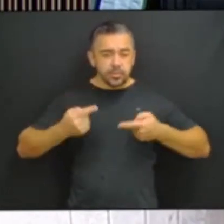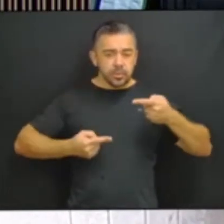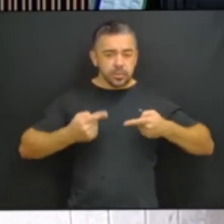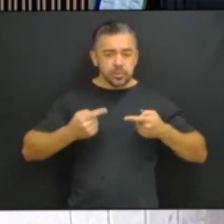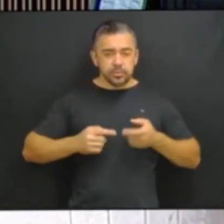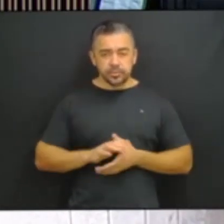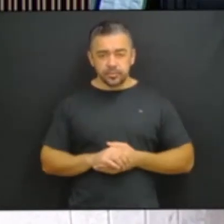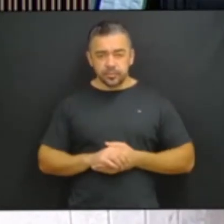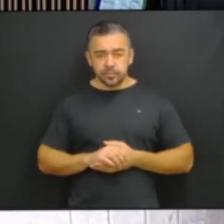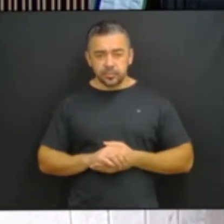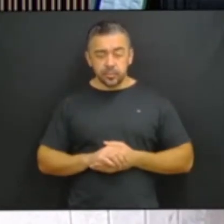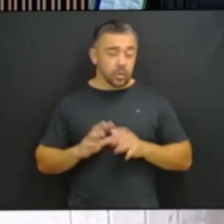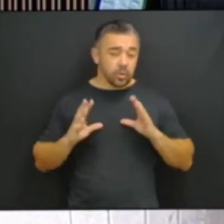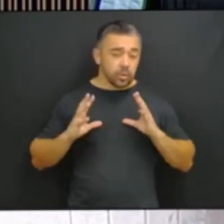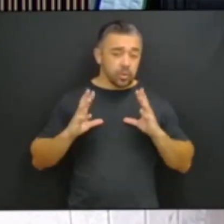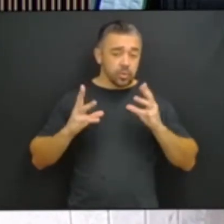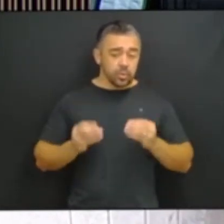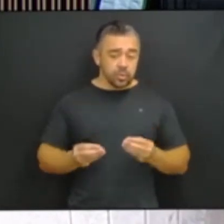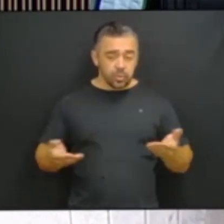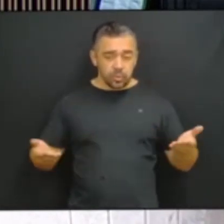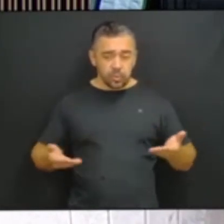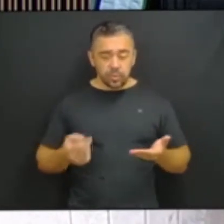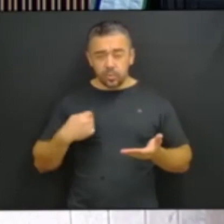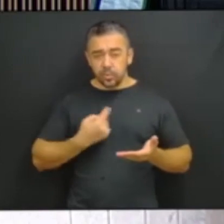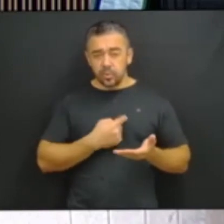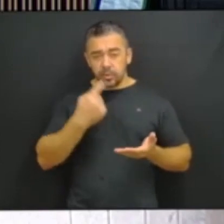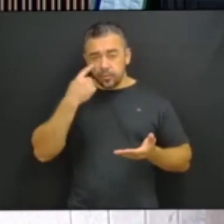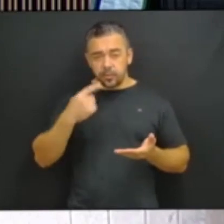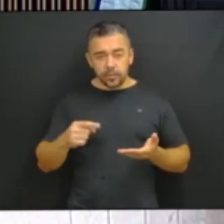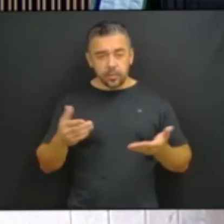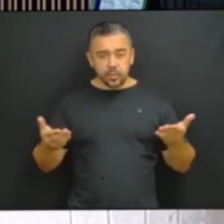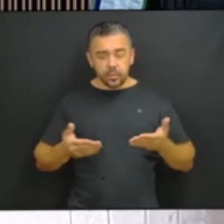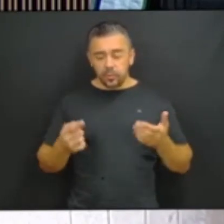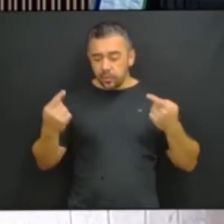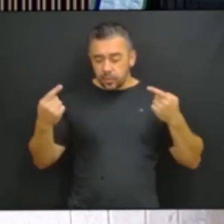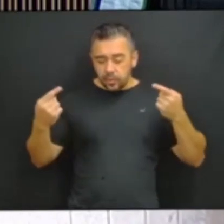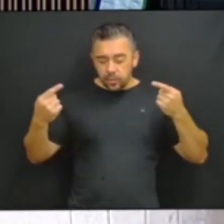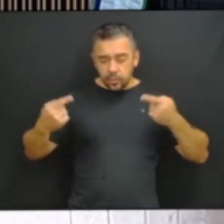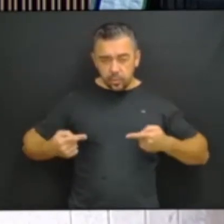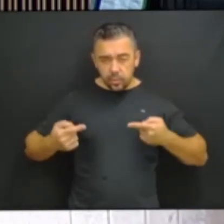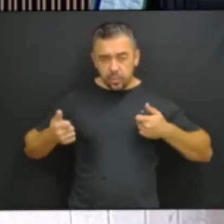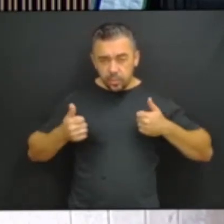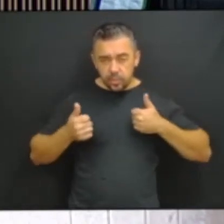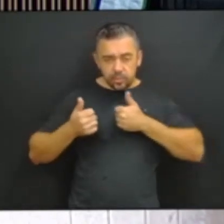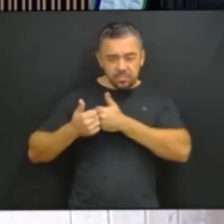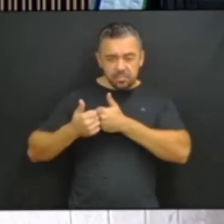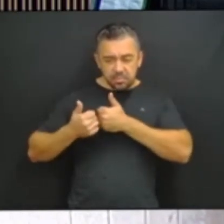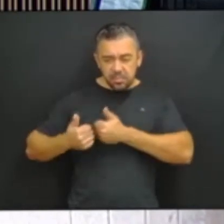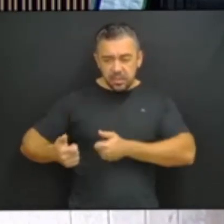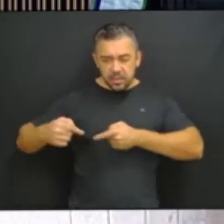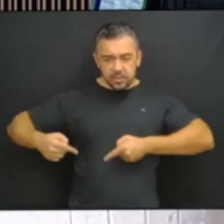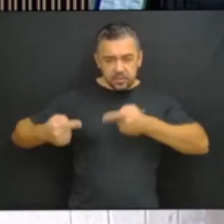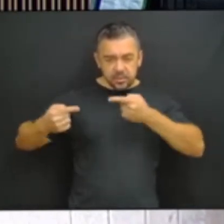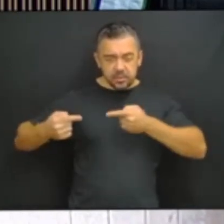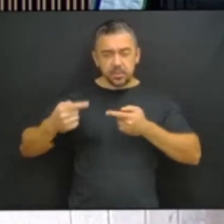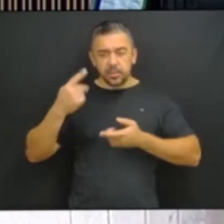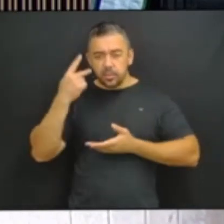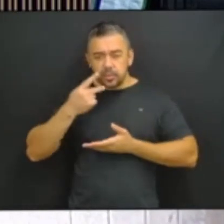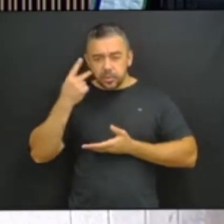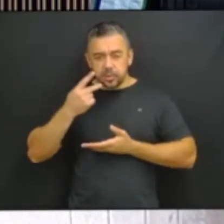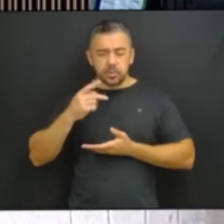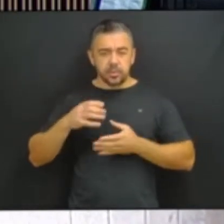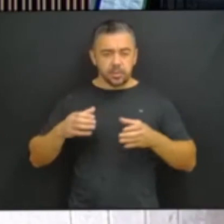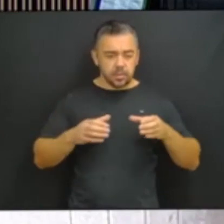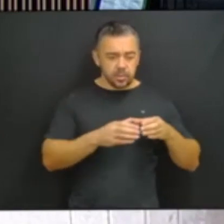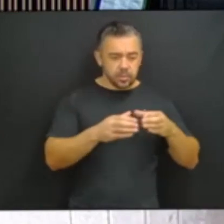e tudo isso que a gente tá vendo hoje foi perseguição ao sistema político apolíticos e